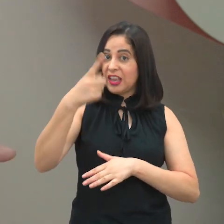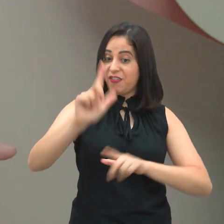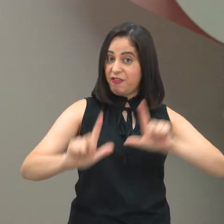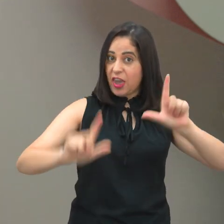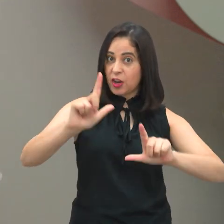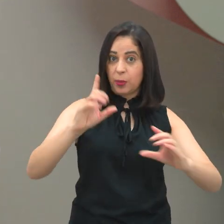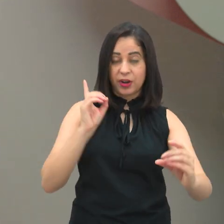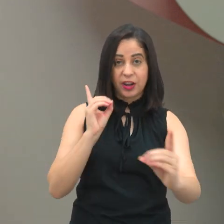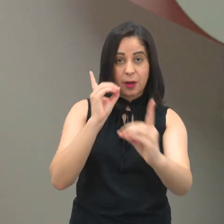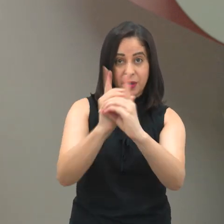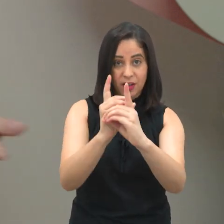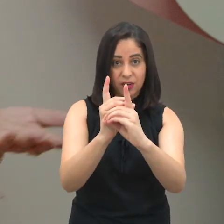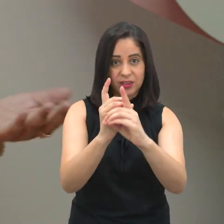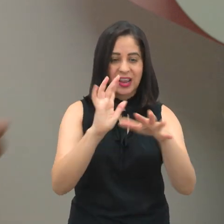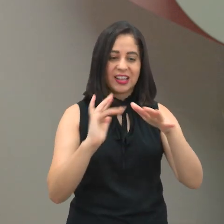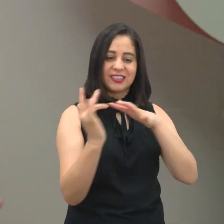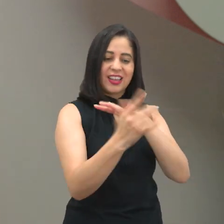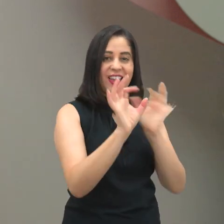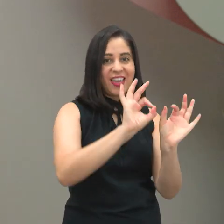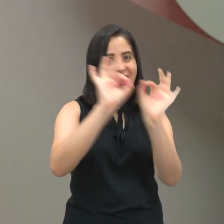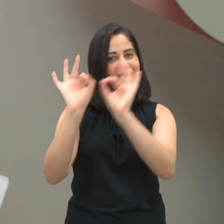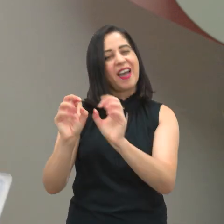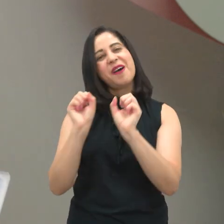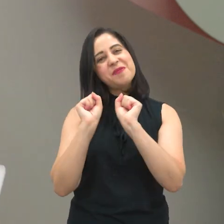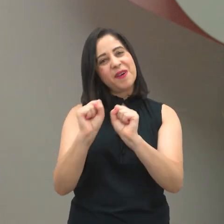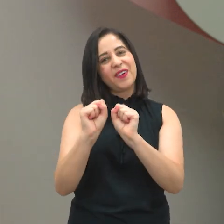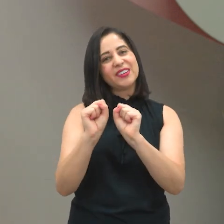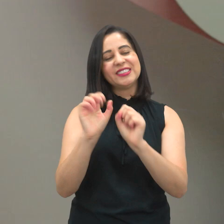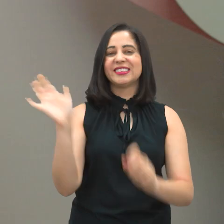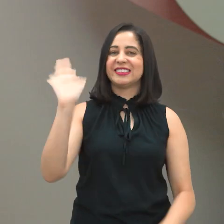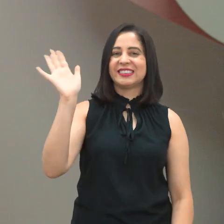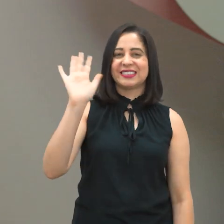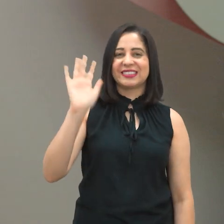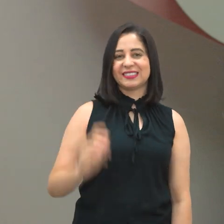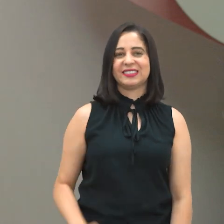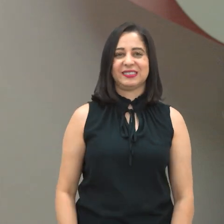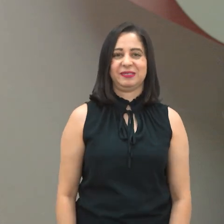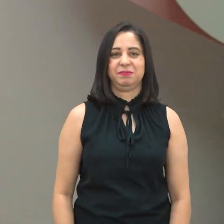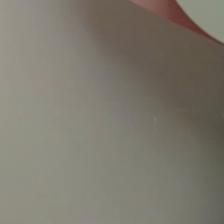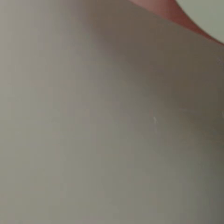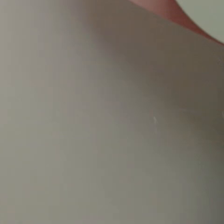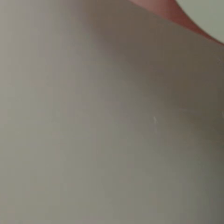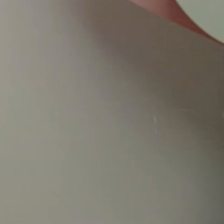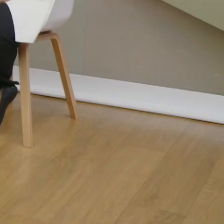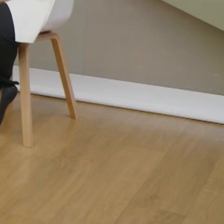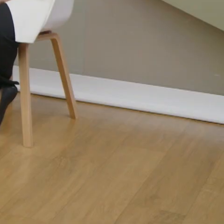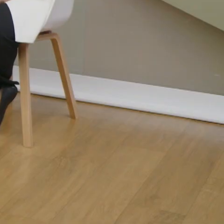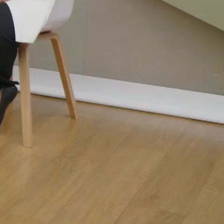próximo programa. Enquanto isso, acompanhe a gente por meio das nossas redes sociais. Até mais!